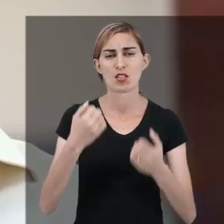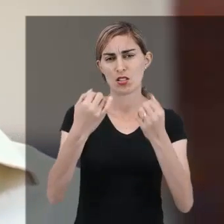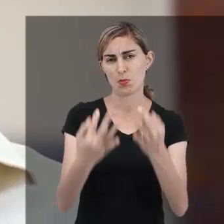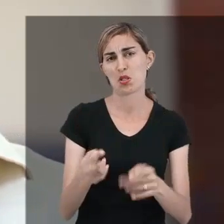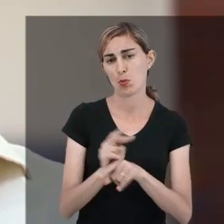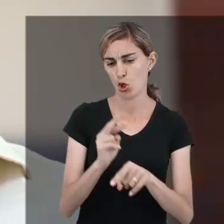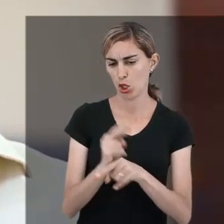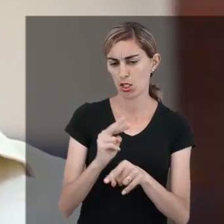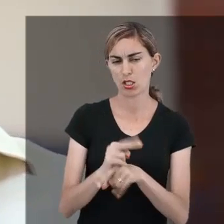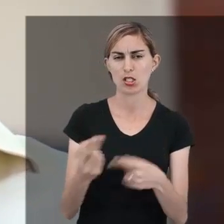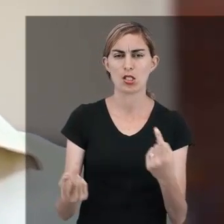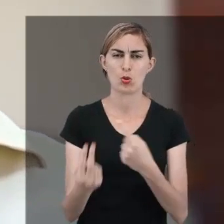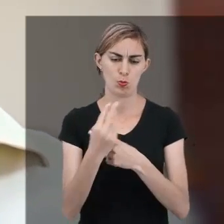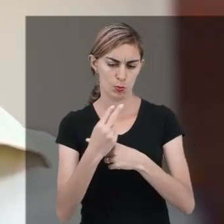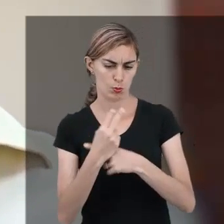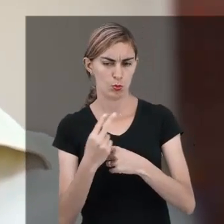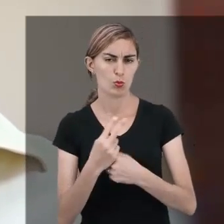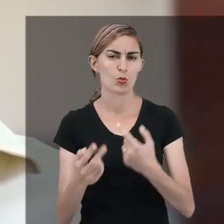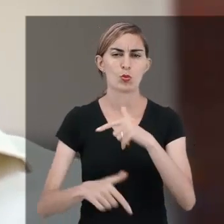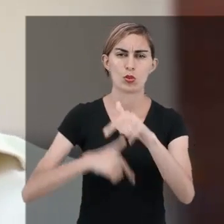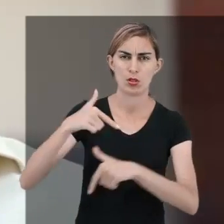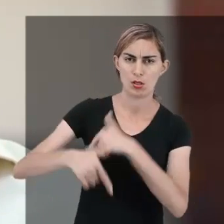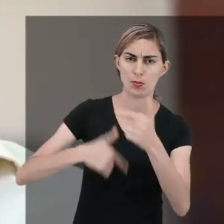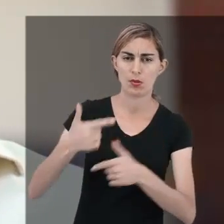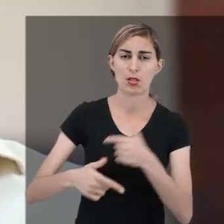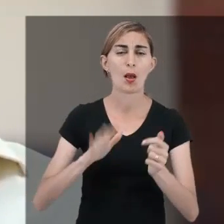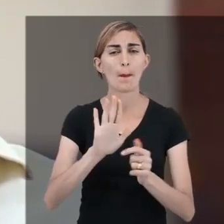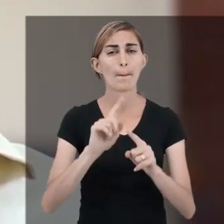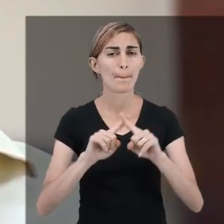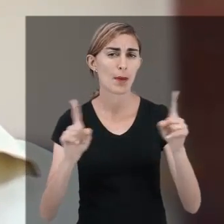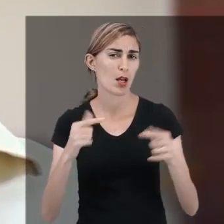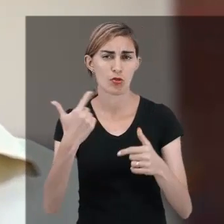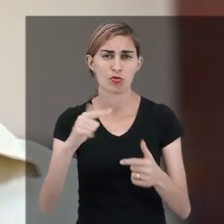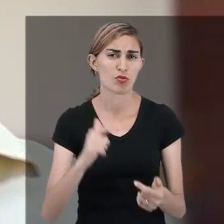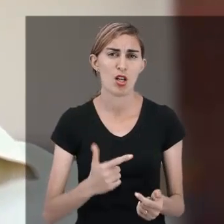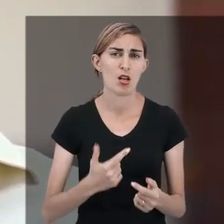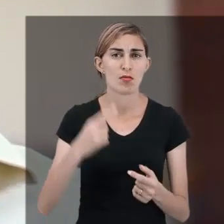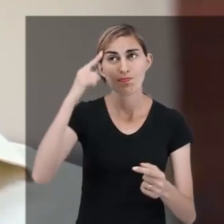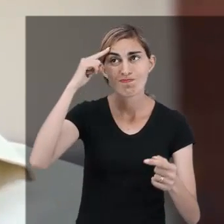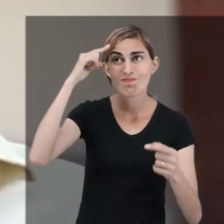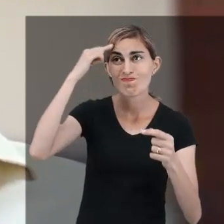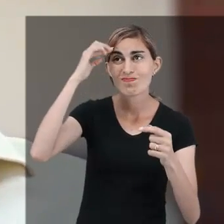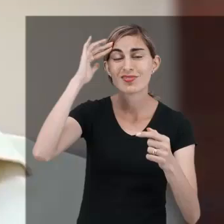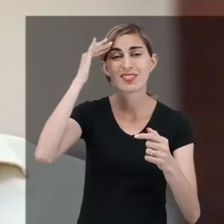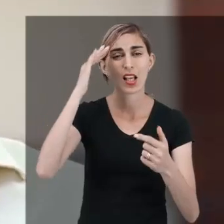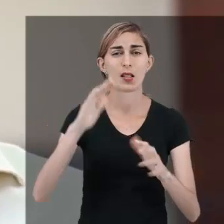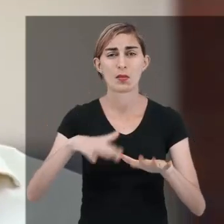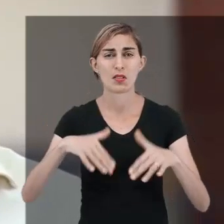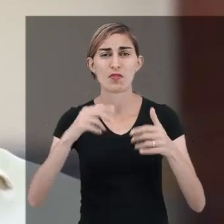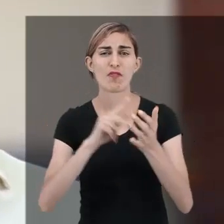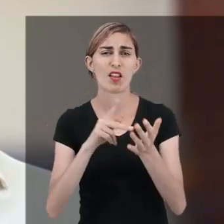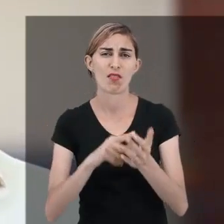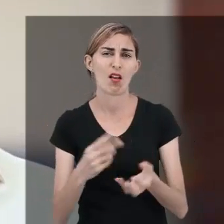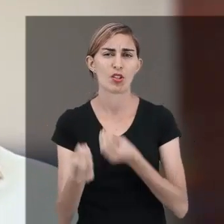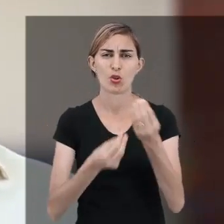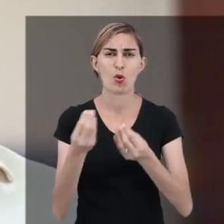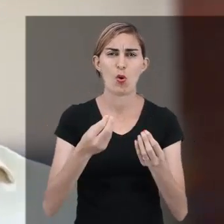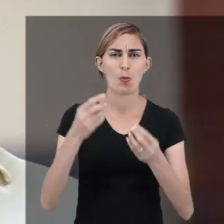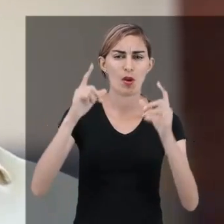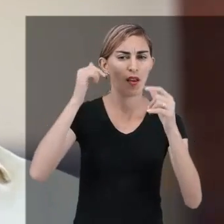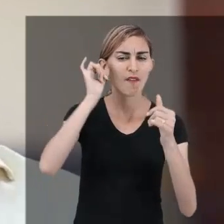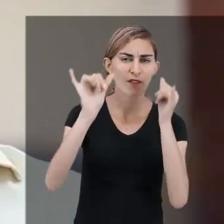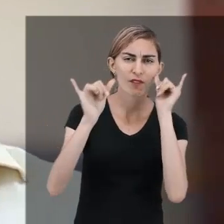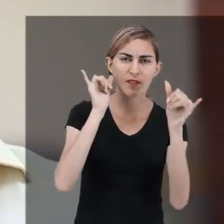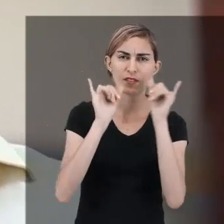proteção coletiva ou aquela proteção individual para o trabalhador, mas não tem a real noção se vai conseguir atenuar o risco ou não.